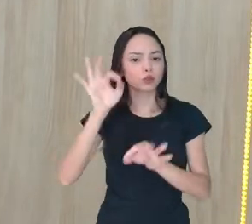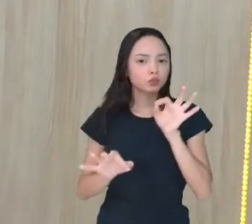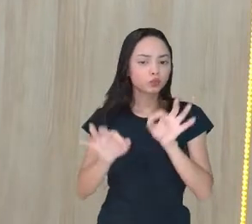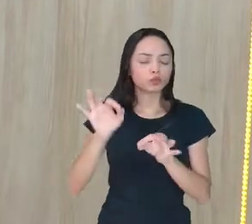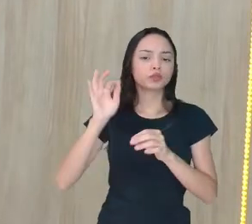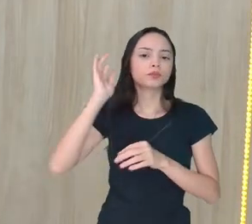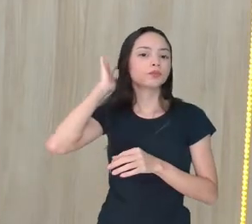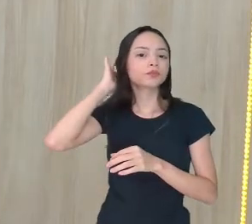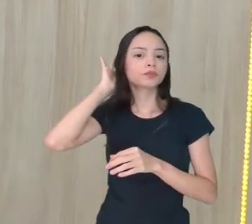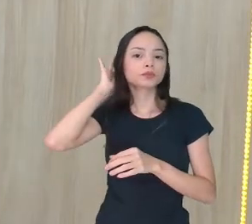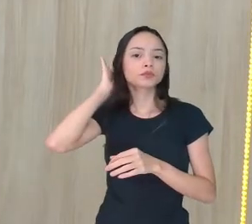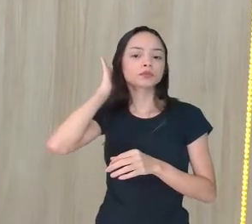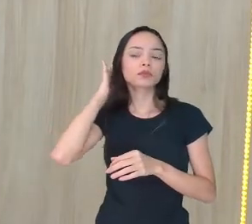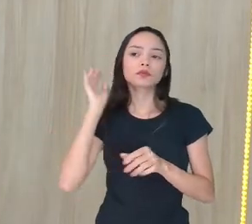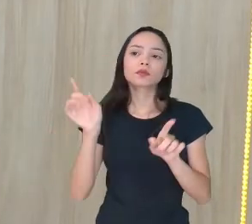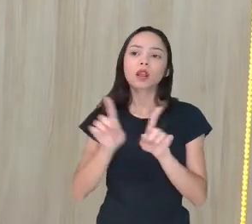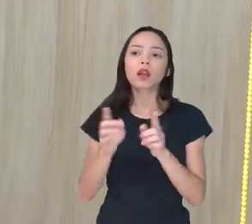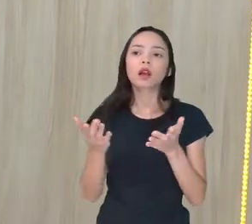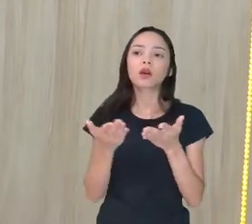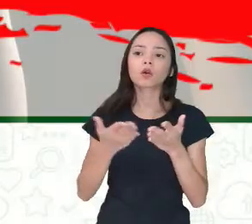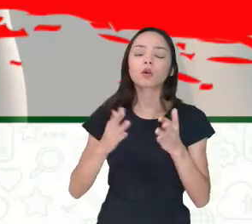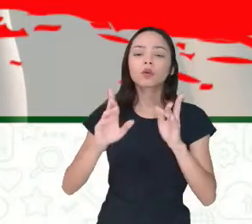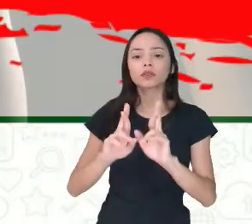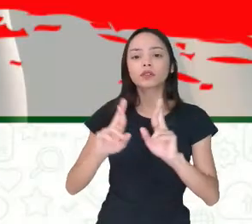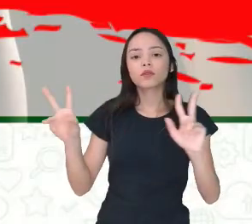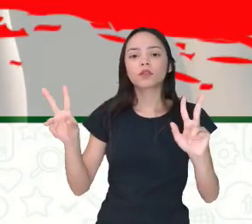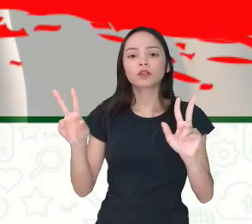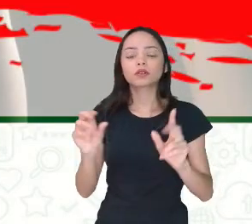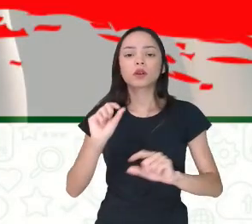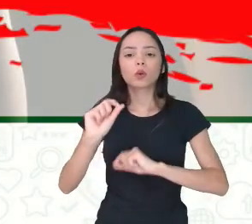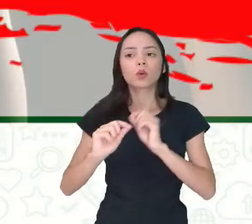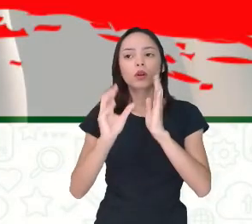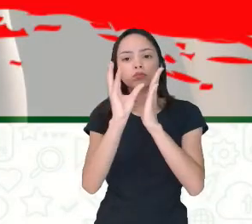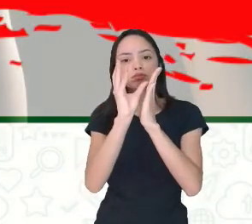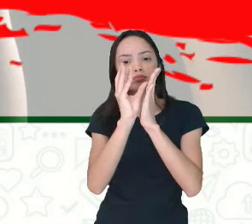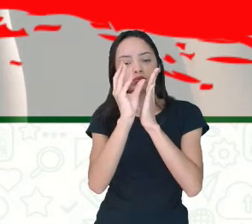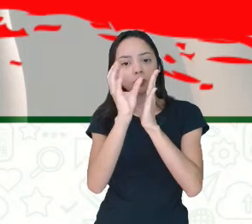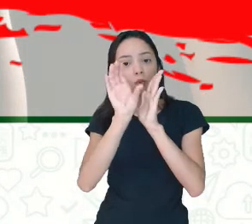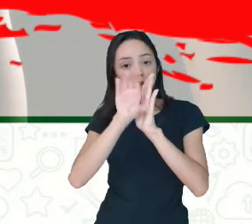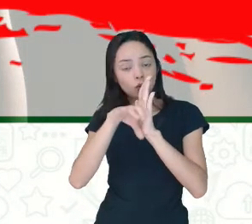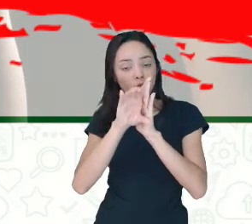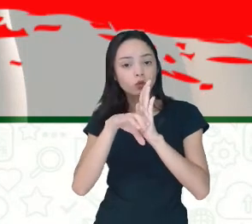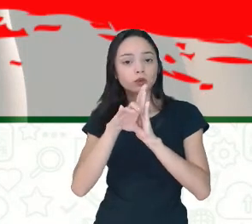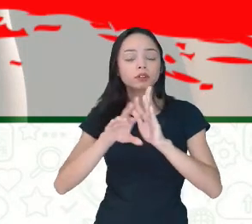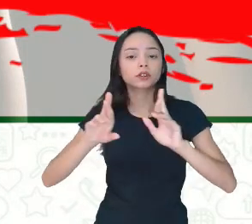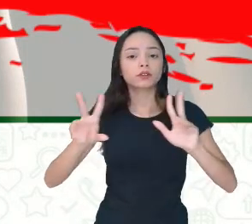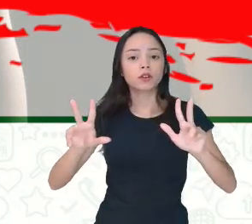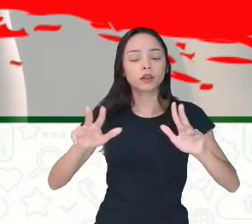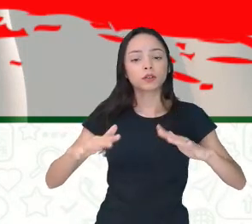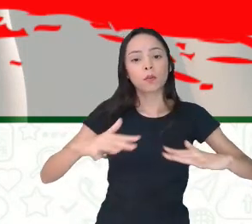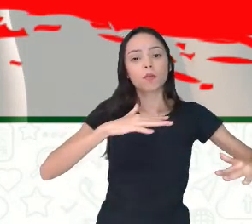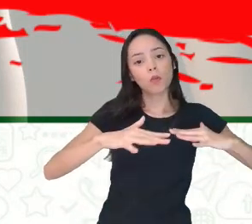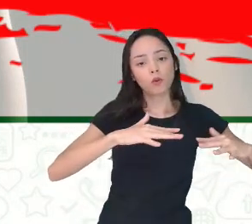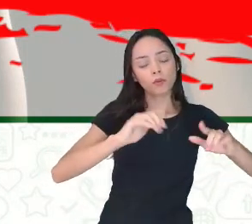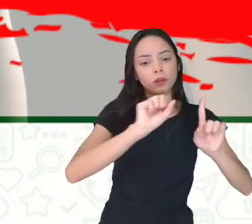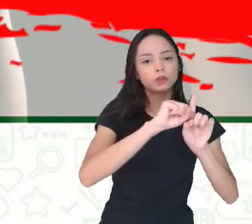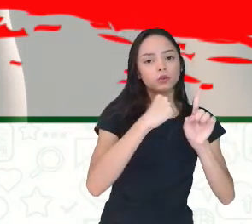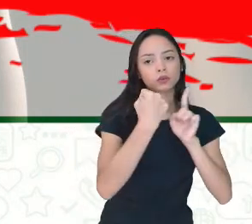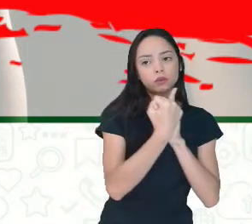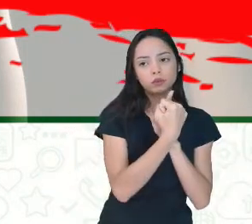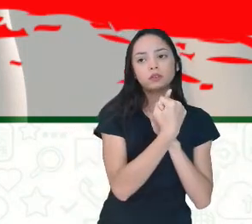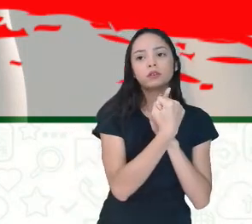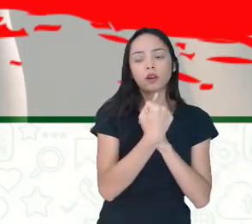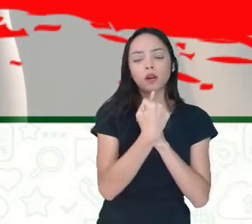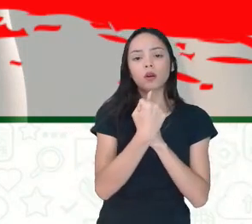gente diferenciar. Existem aqui conceitos diferentes, né, movimentos sociais e manifestações sociais. Então,